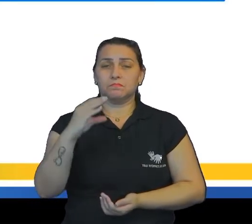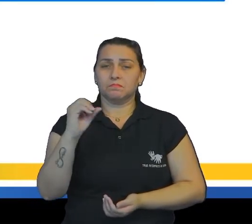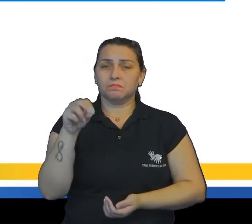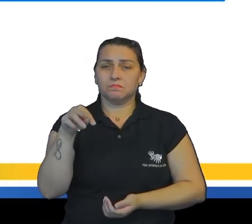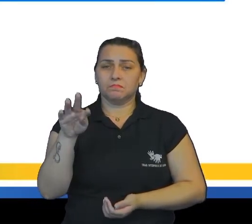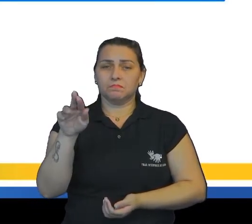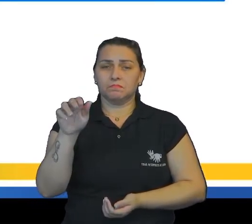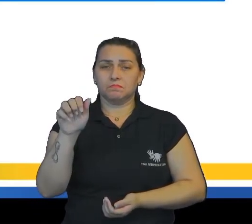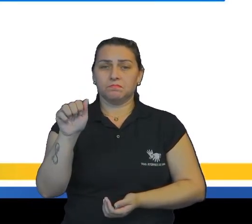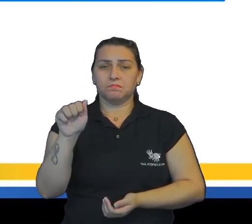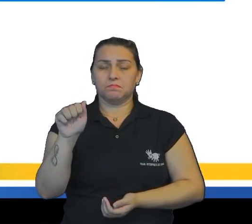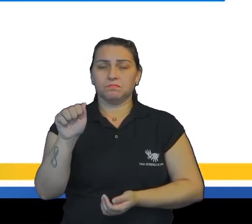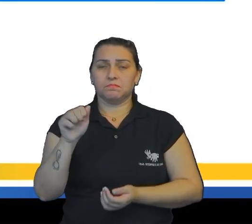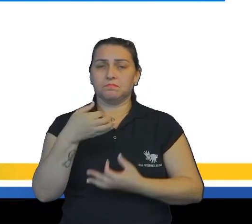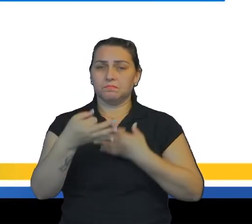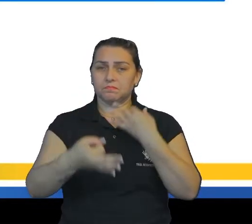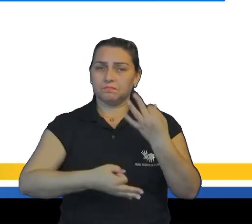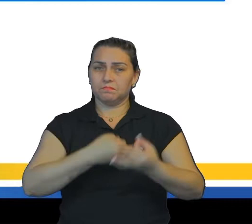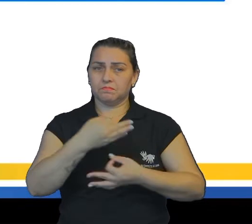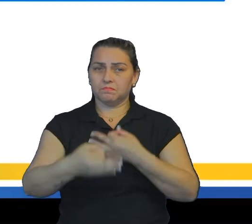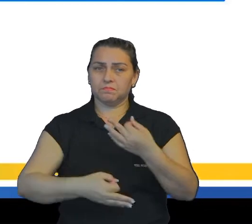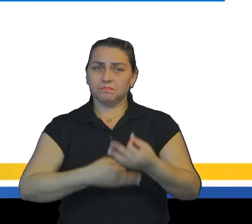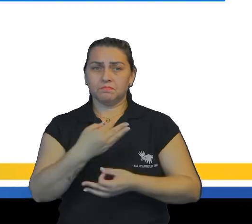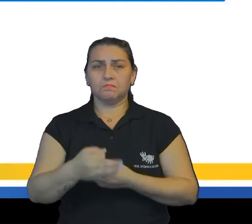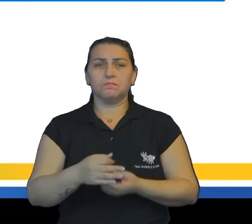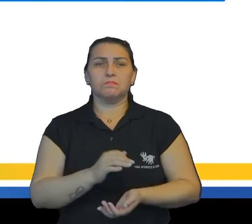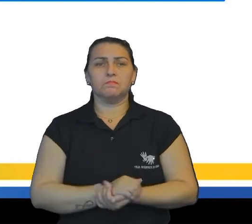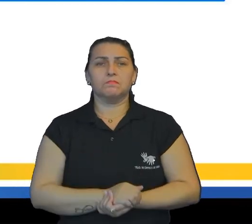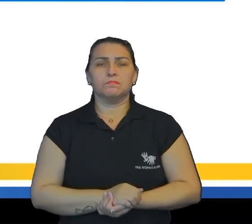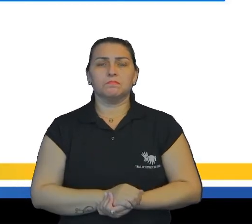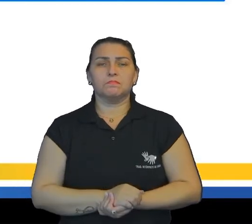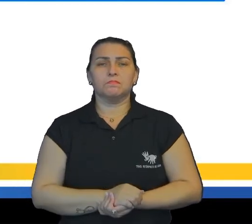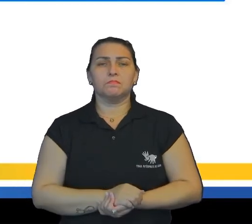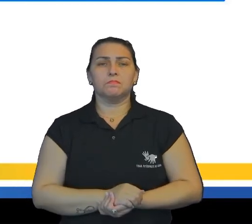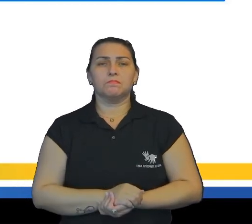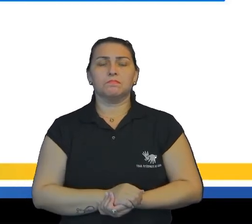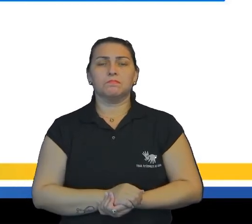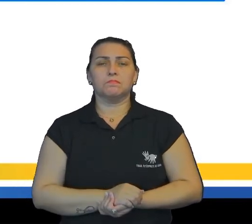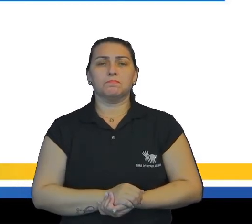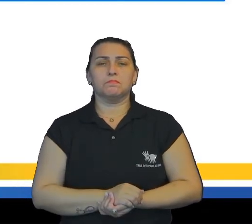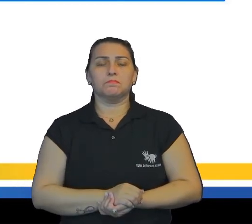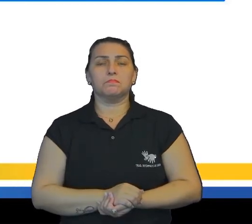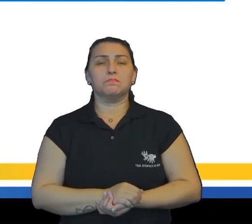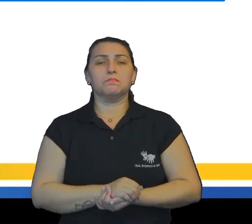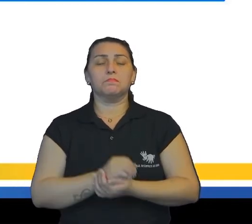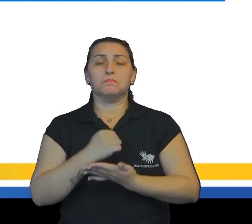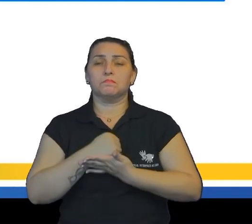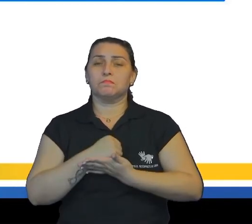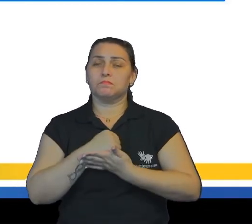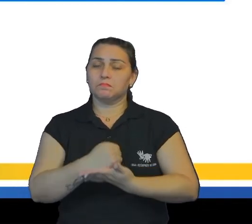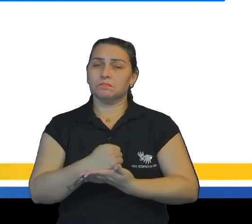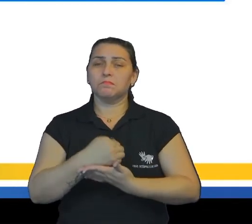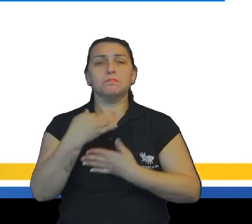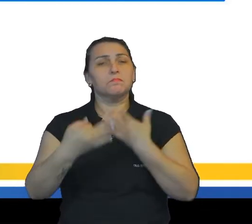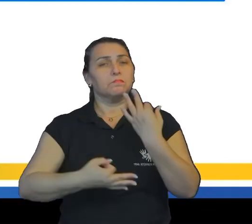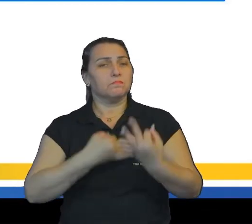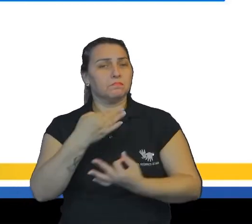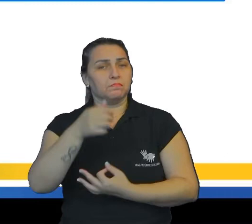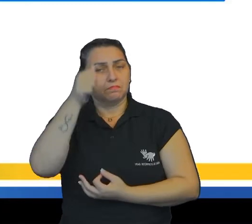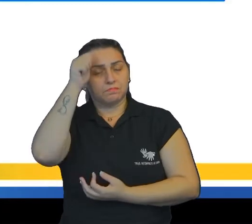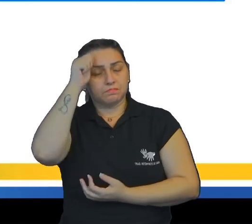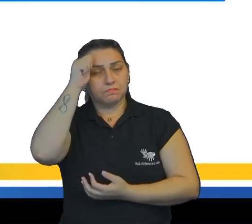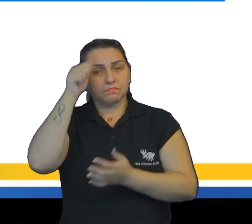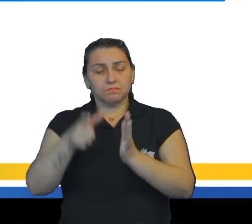Nós temos aí agora, observe na tela, o contra-argumento. É quando, para defender seu ponto de vista, o